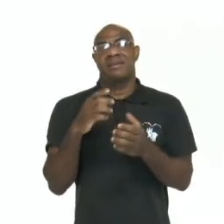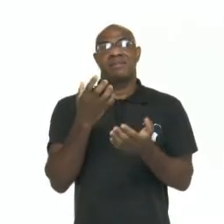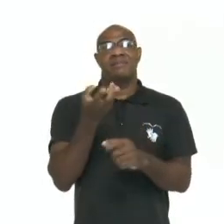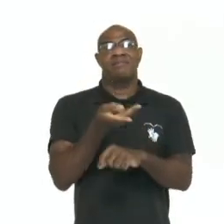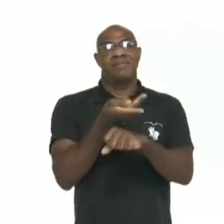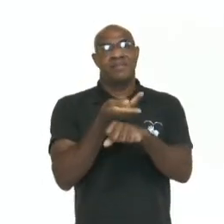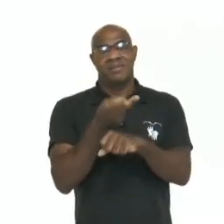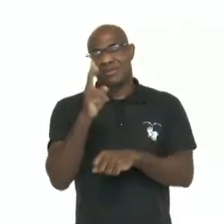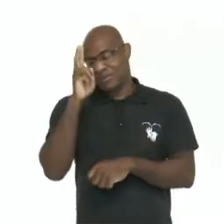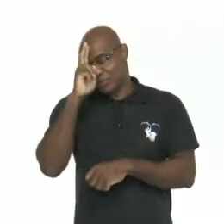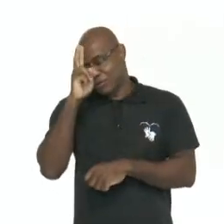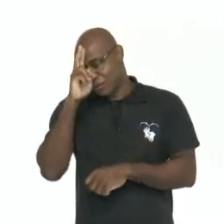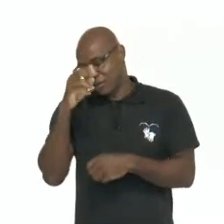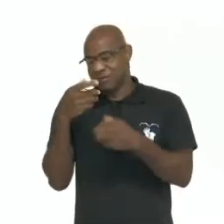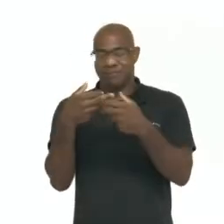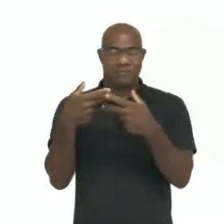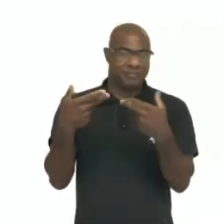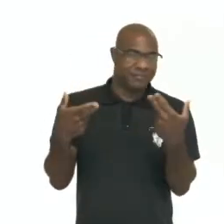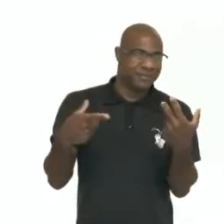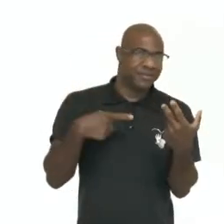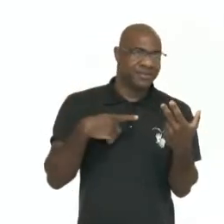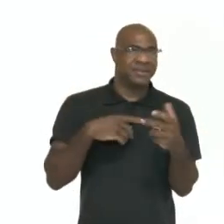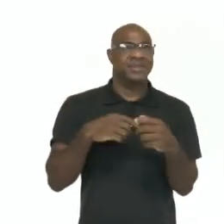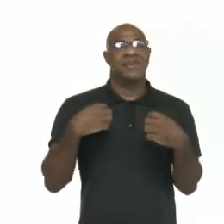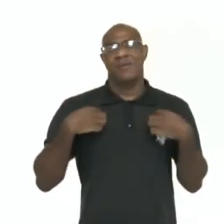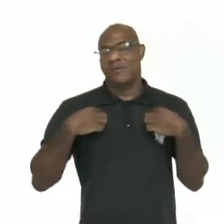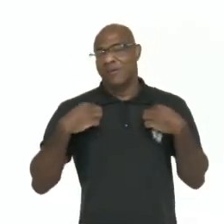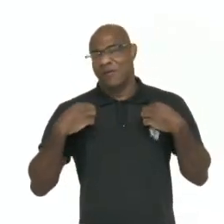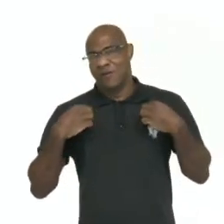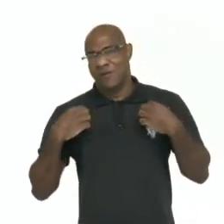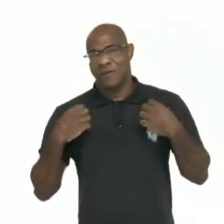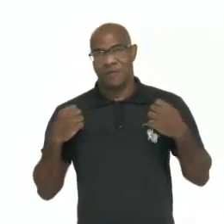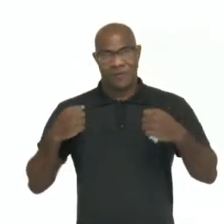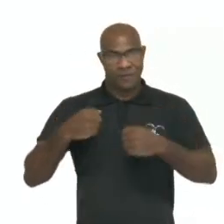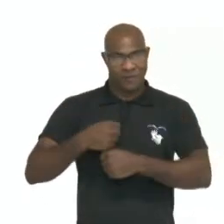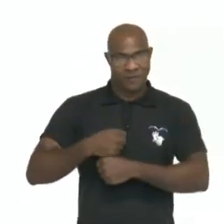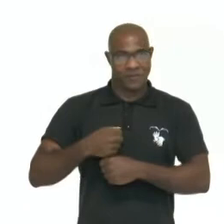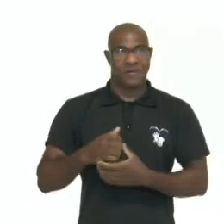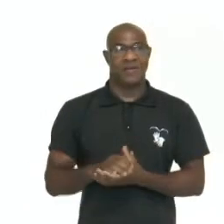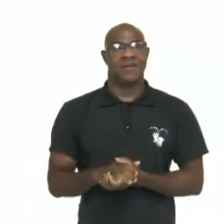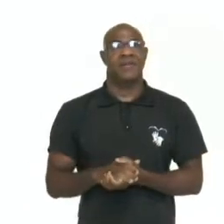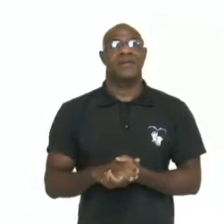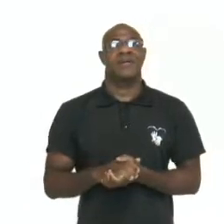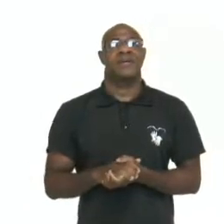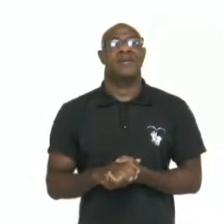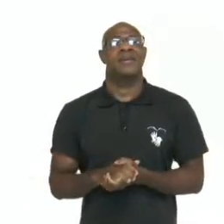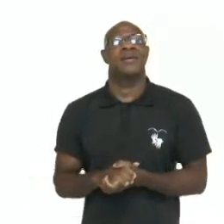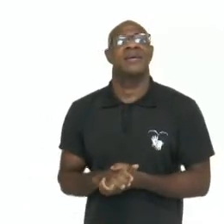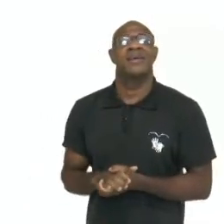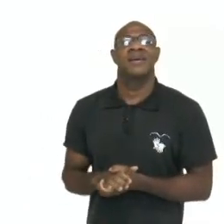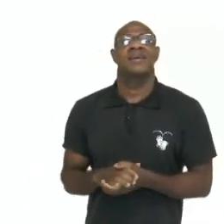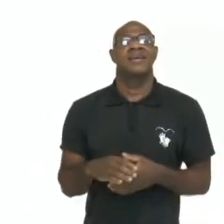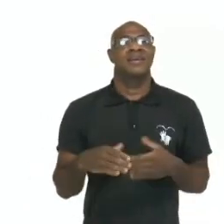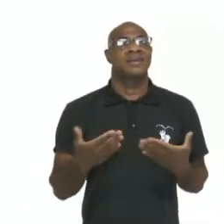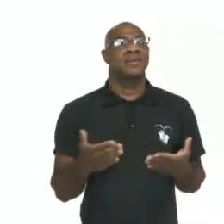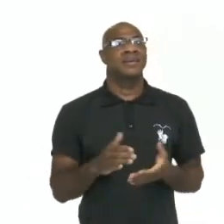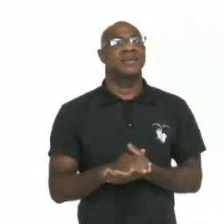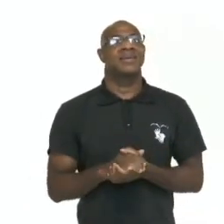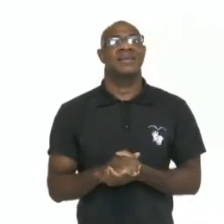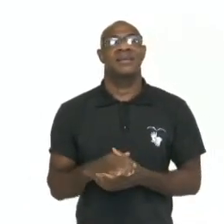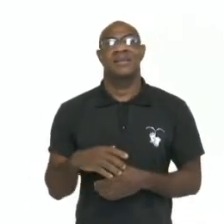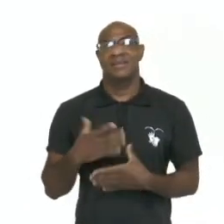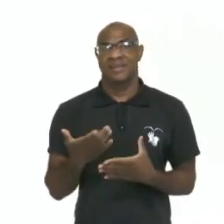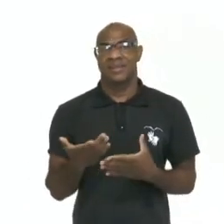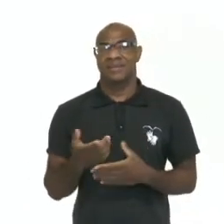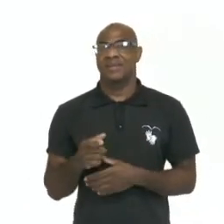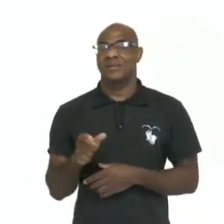valores, à filosofia, né, às vestimentas, certo? E um árbitro, tá? Inicialmente os